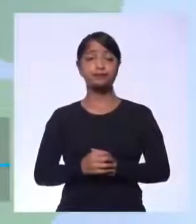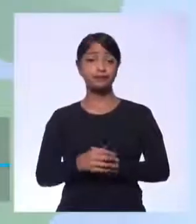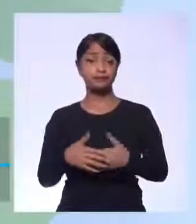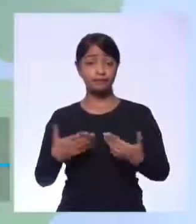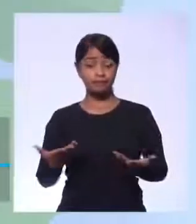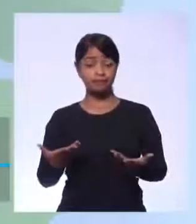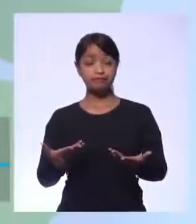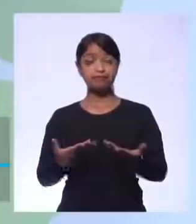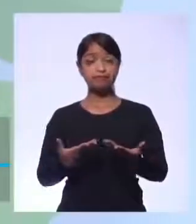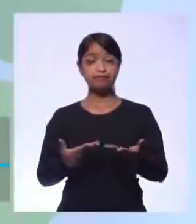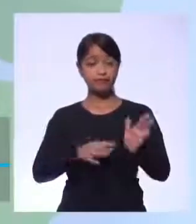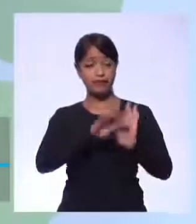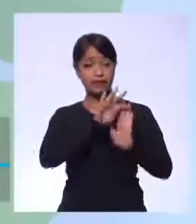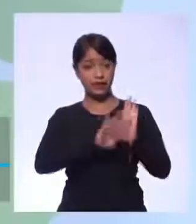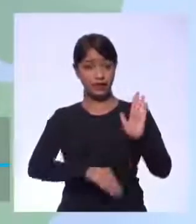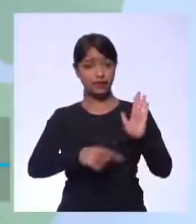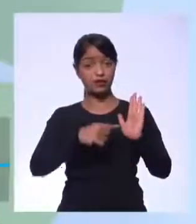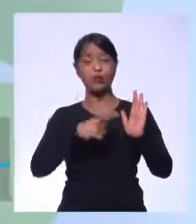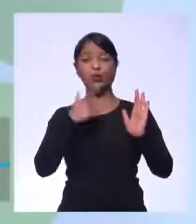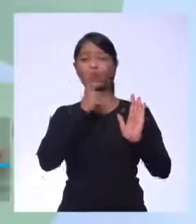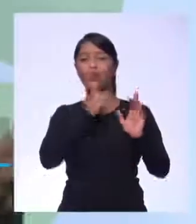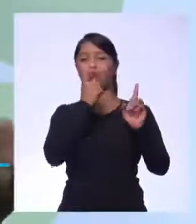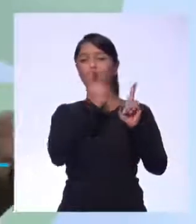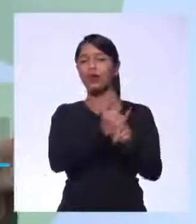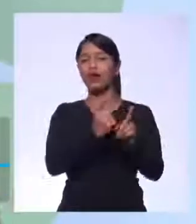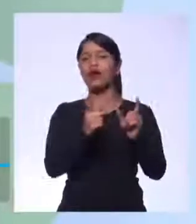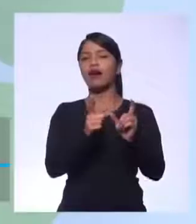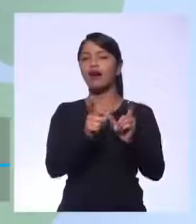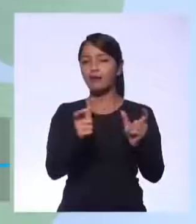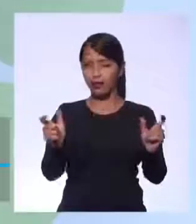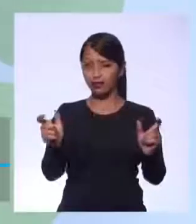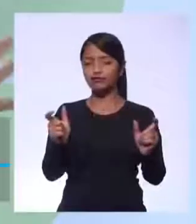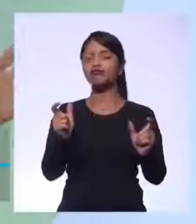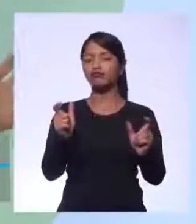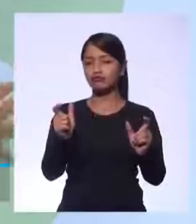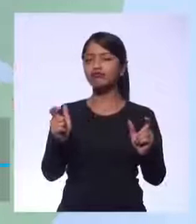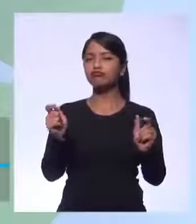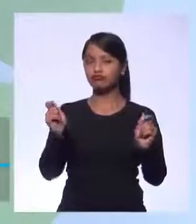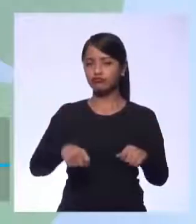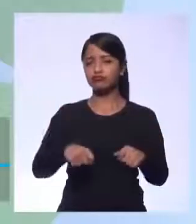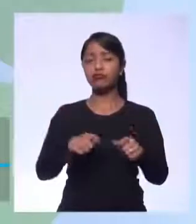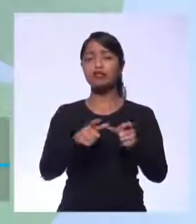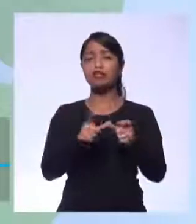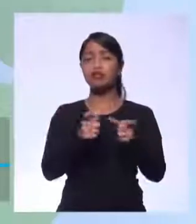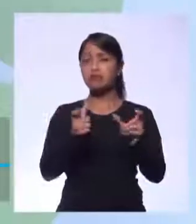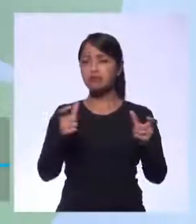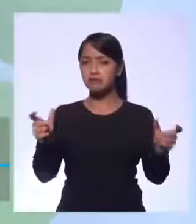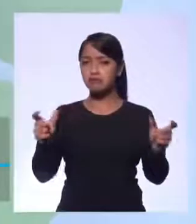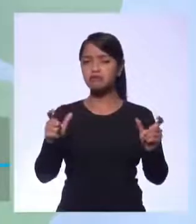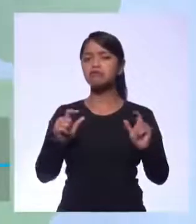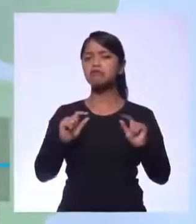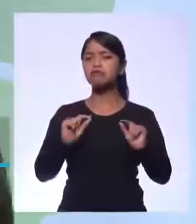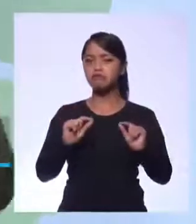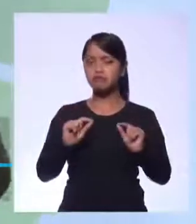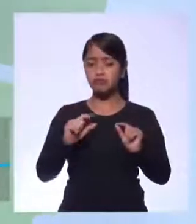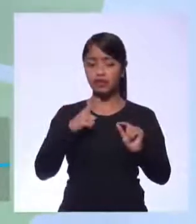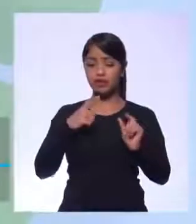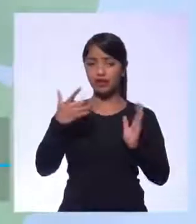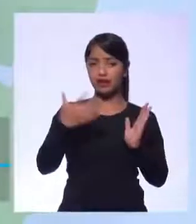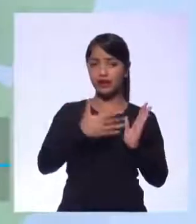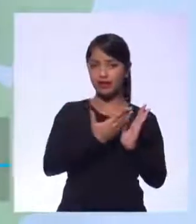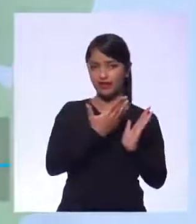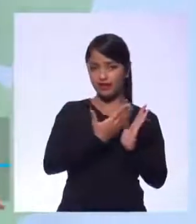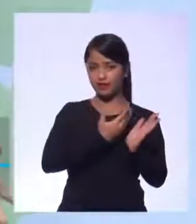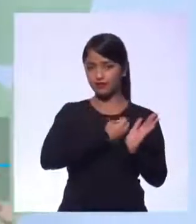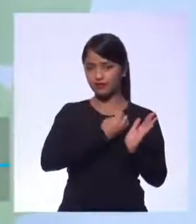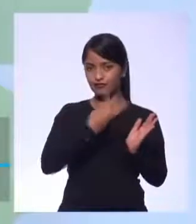tirar muitos pontos gramaticais. E aí a continuação dos pontos gramaticais que a gente tem na situação de aprendizagem 3 é falar